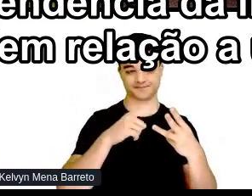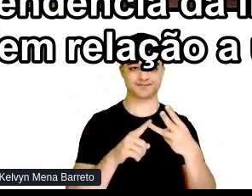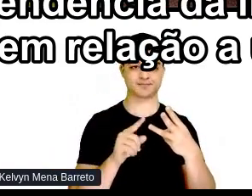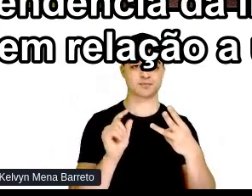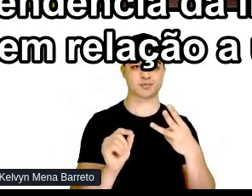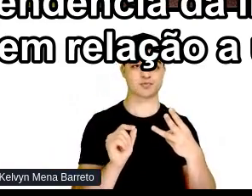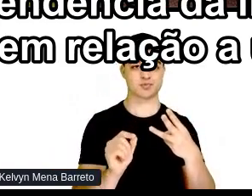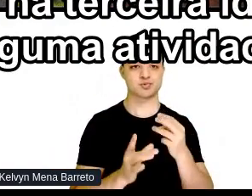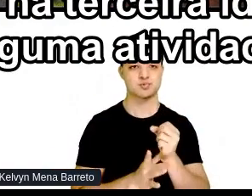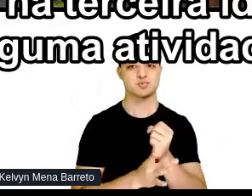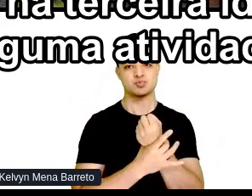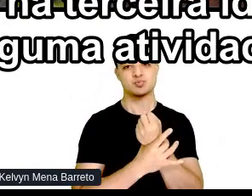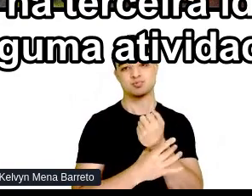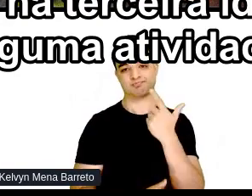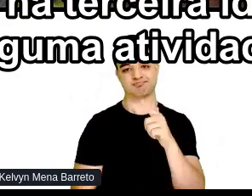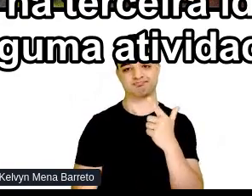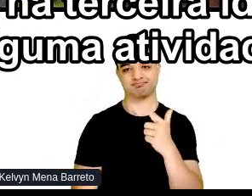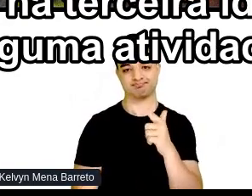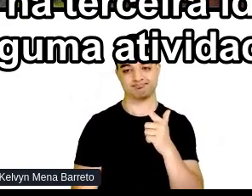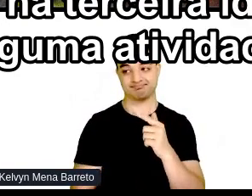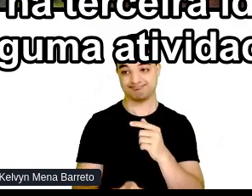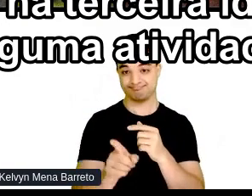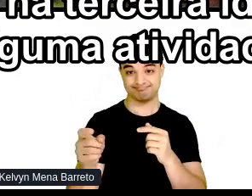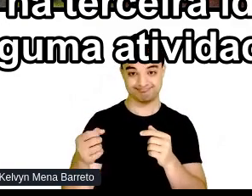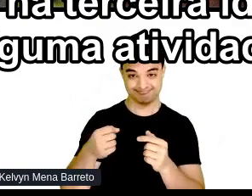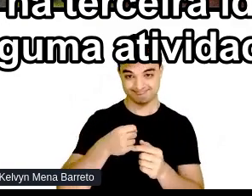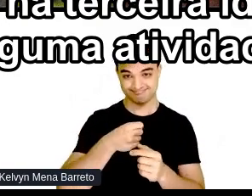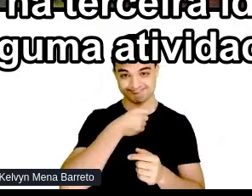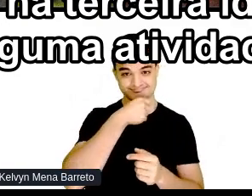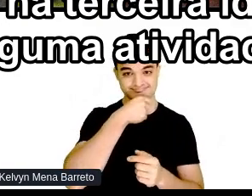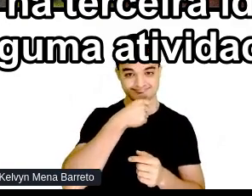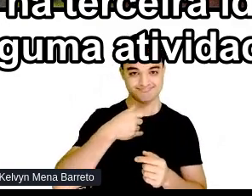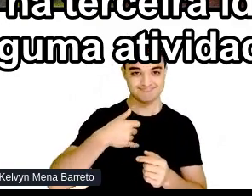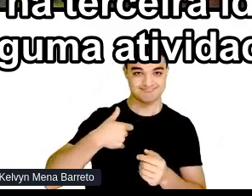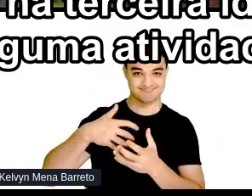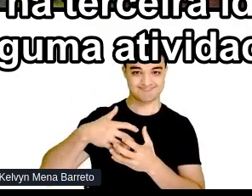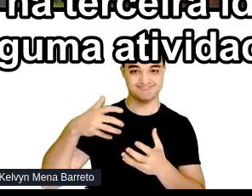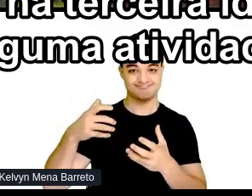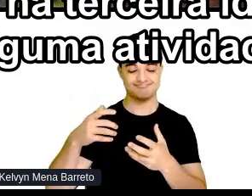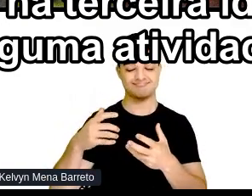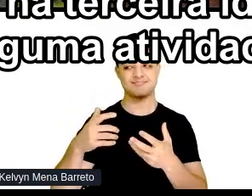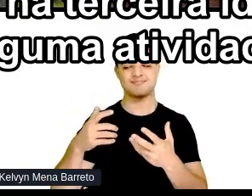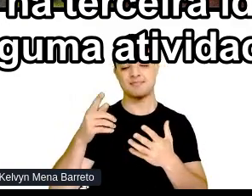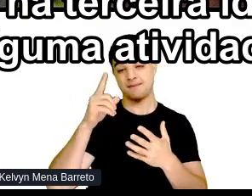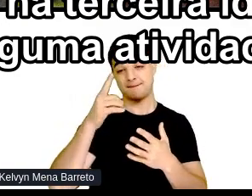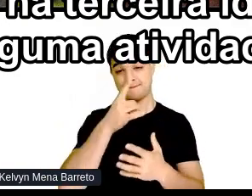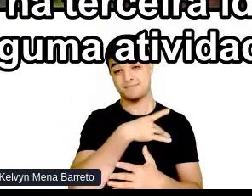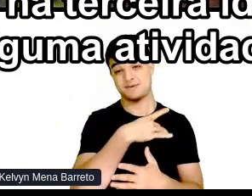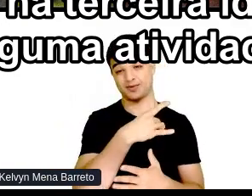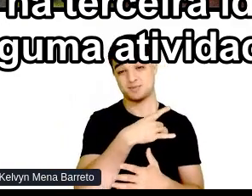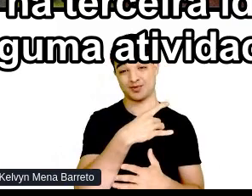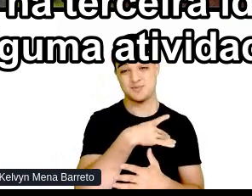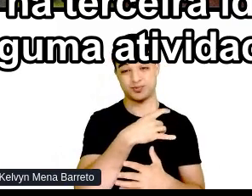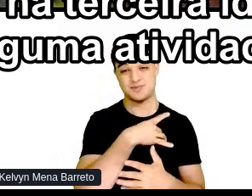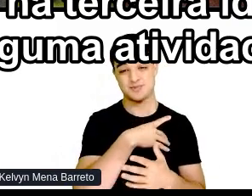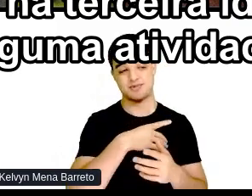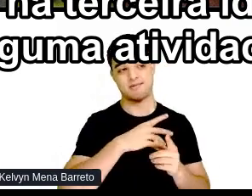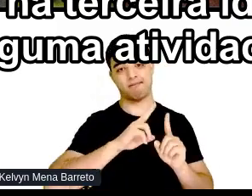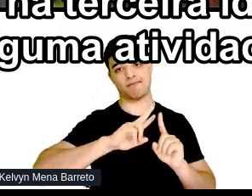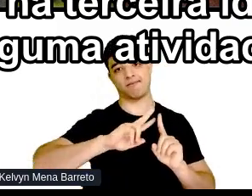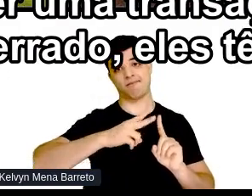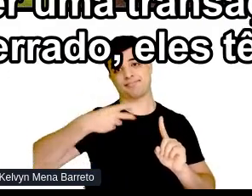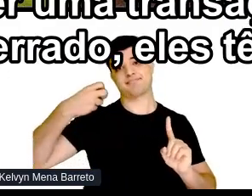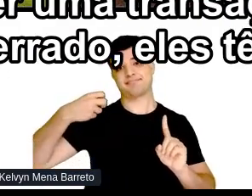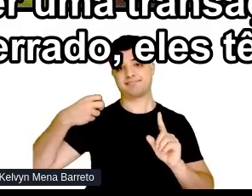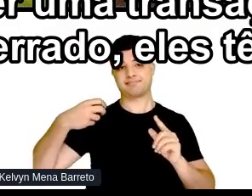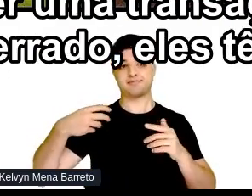Agora eu vou mostrar para vocês um mapa de oportunidades que a gente fez, que nada mais é que sugestões que tanto profissionais ou empresas podem